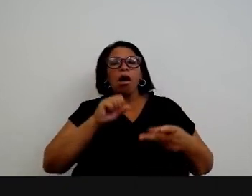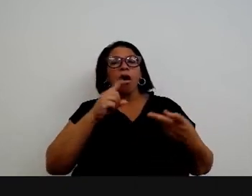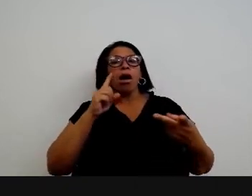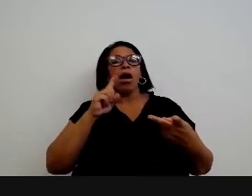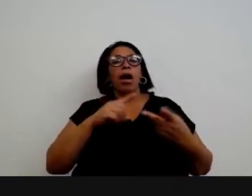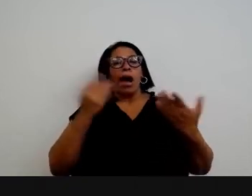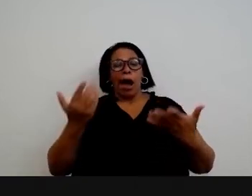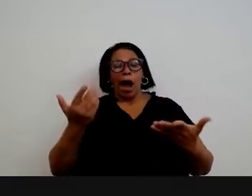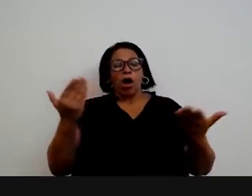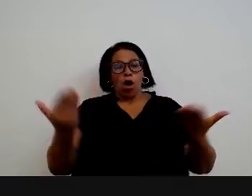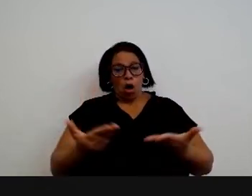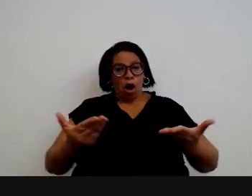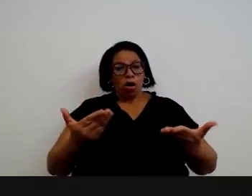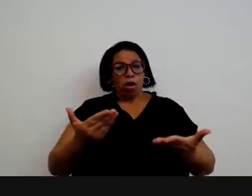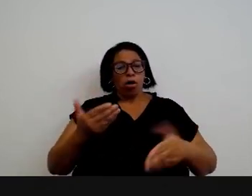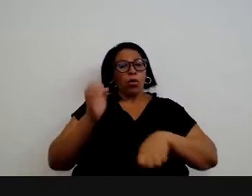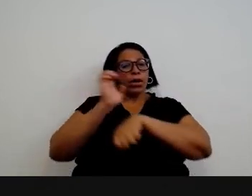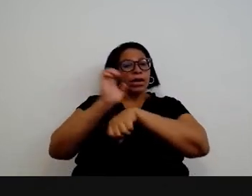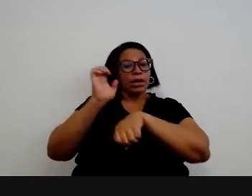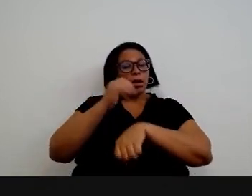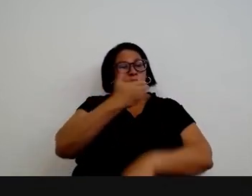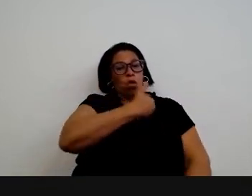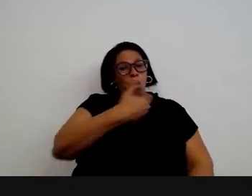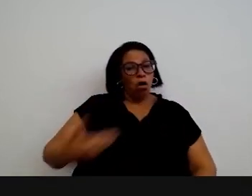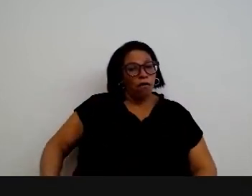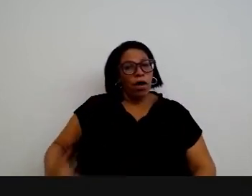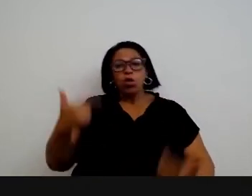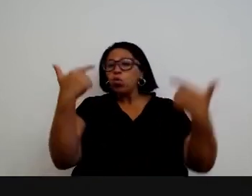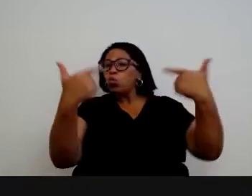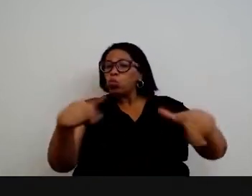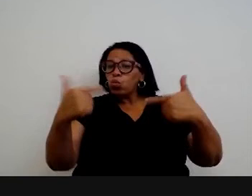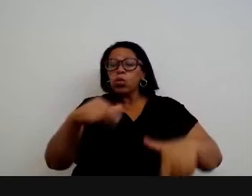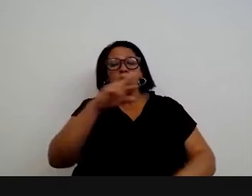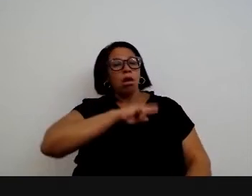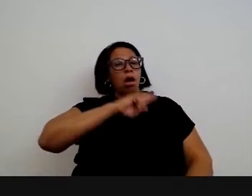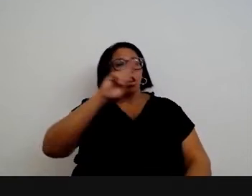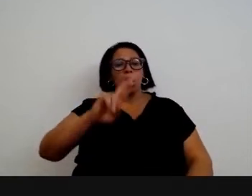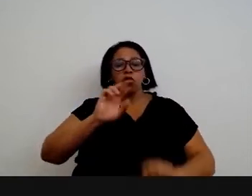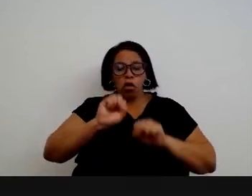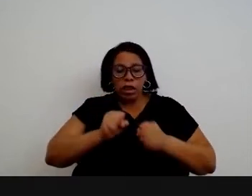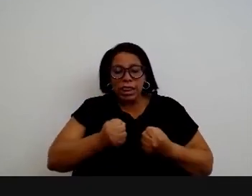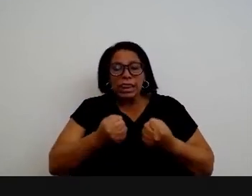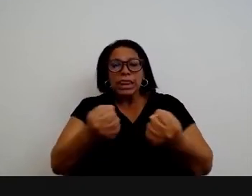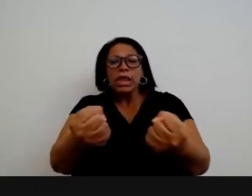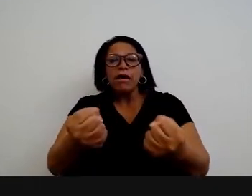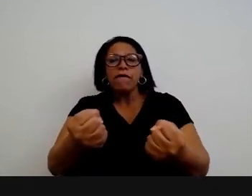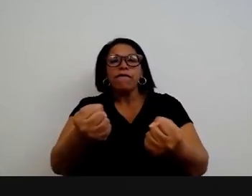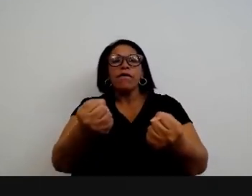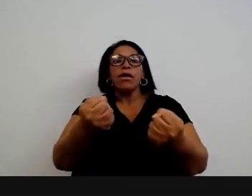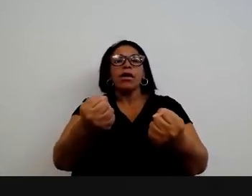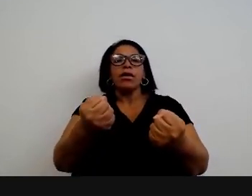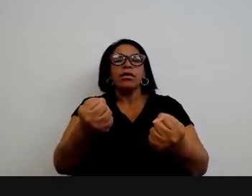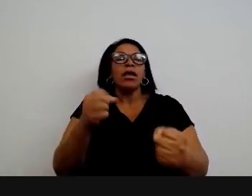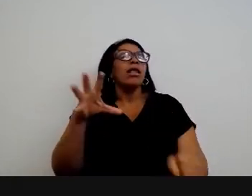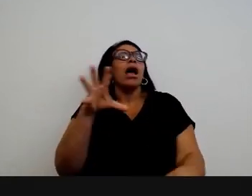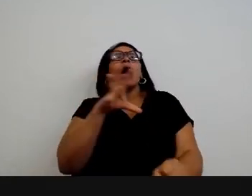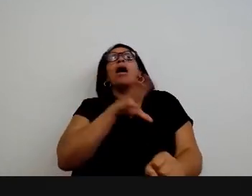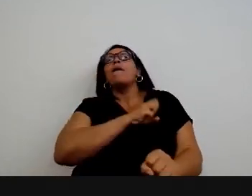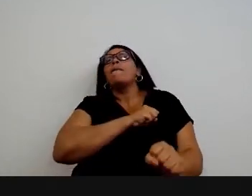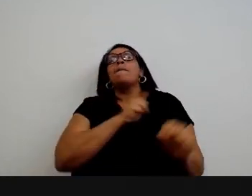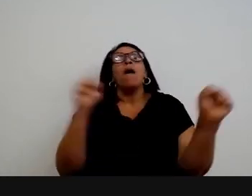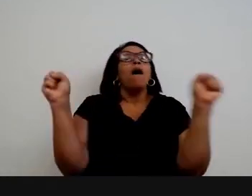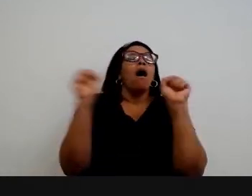nós vivemos num Estado laico em que não é incomum uma defesa absolutamente efervescente e